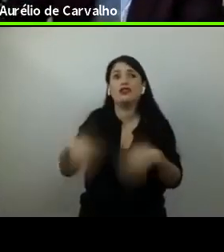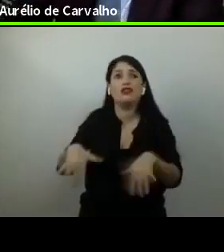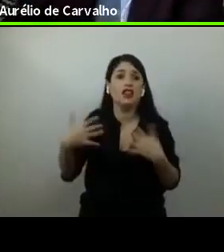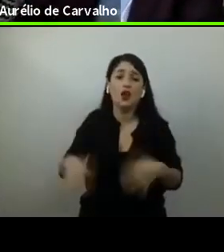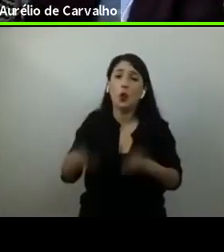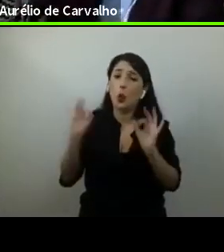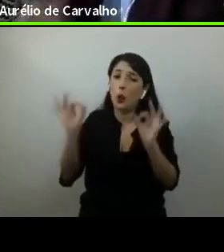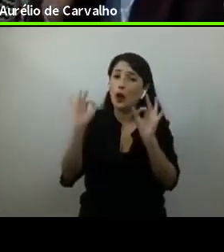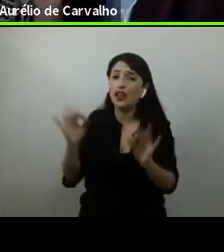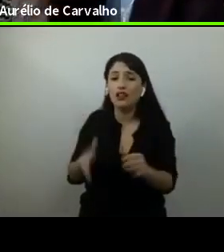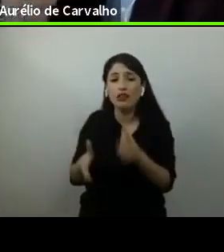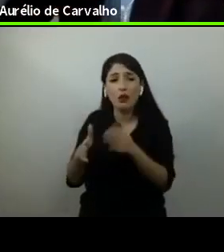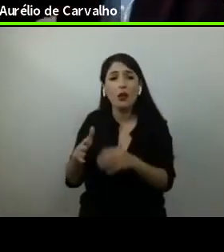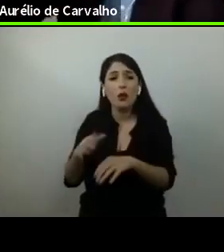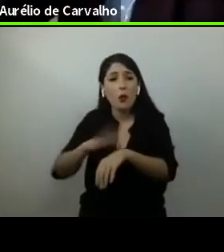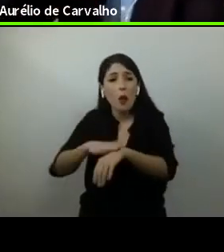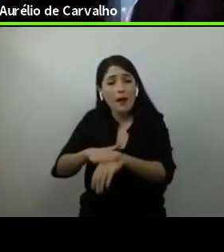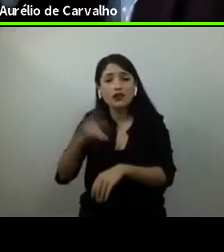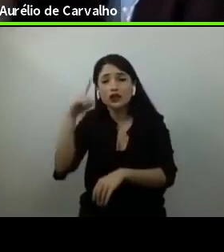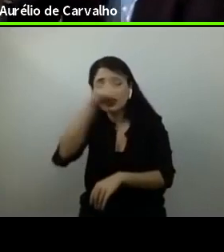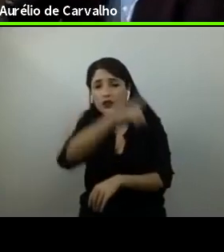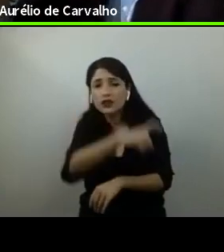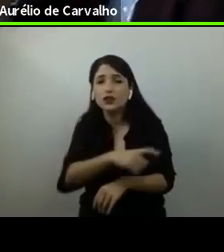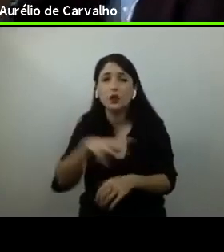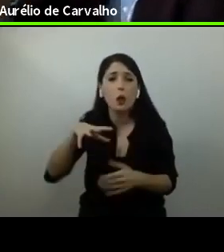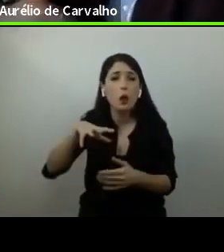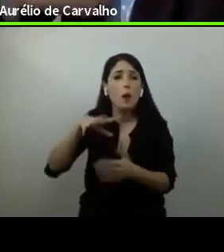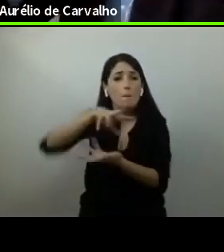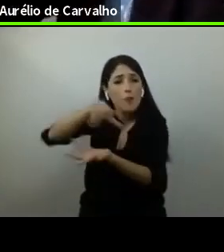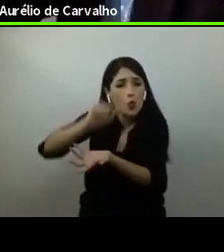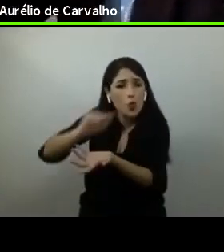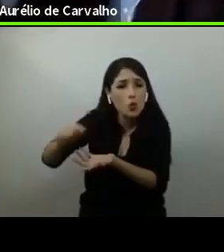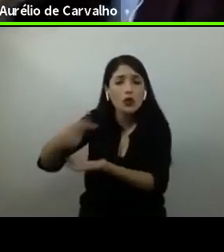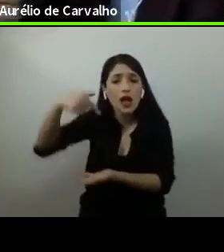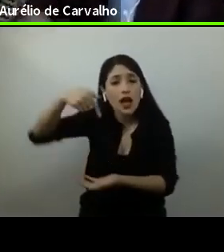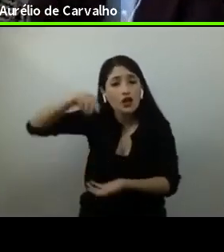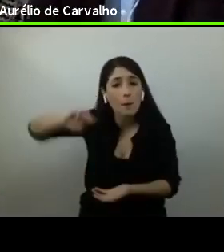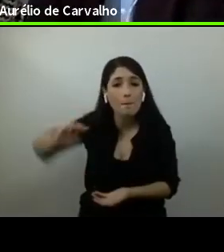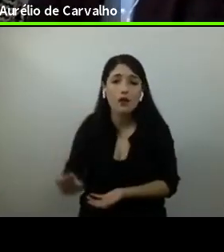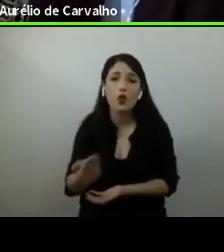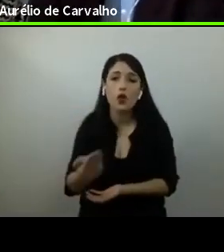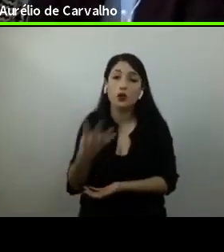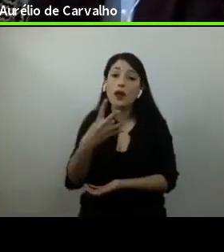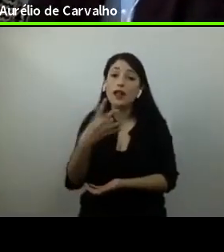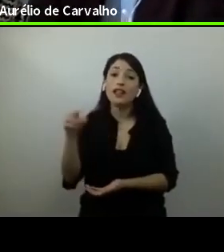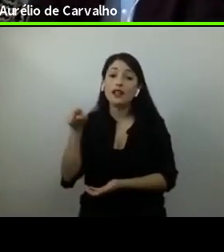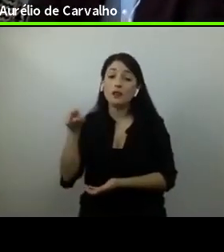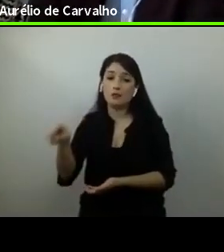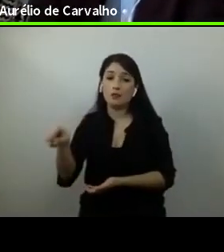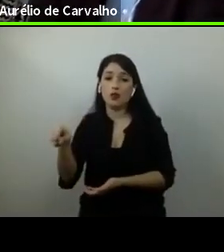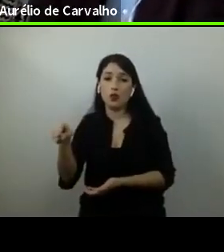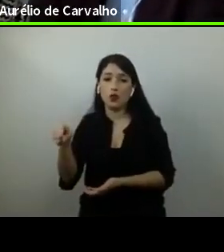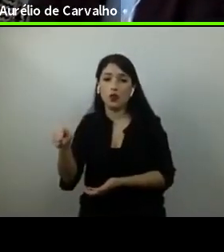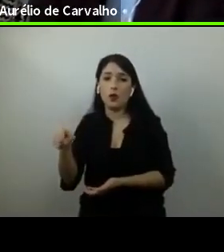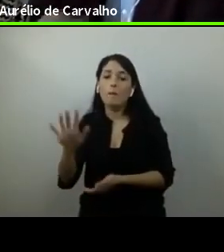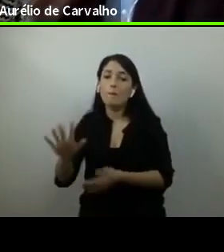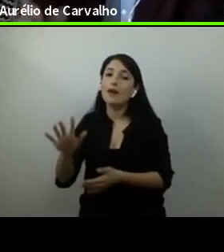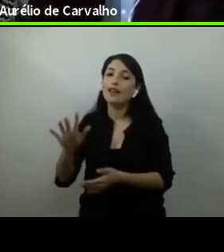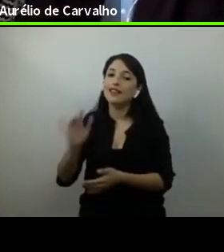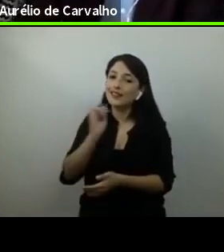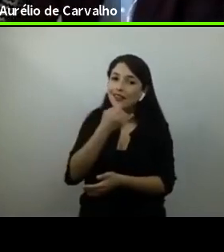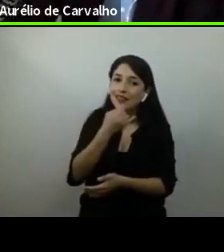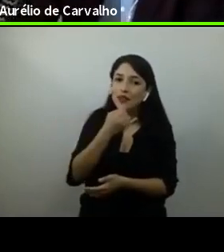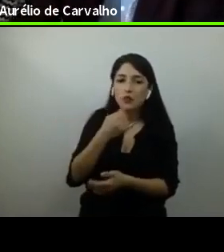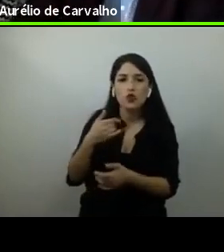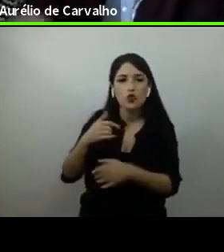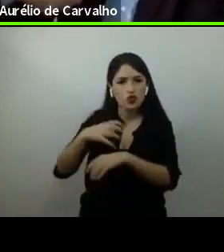situação tão triste, né? No mundo são mais de 7 milhões de casos, 400 mil mortes, e infelizmente as melhores práticas que foram, enfim,